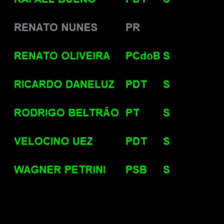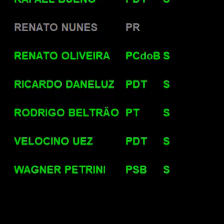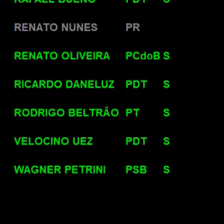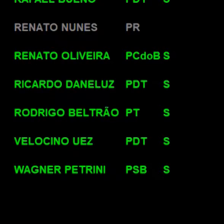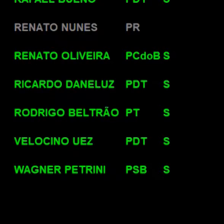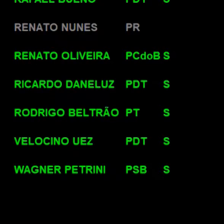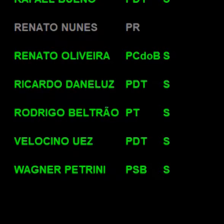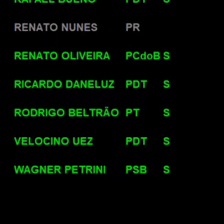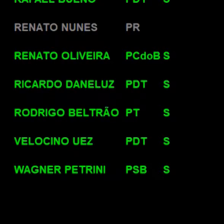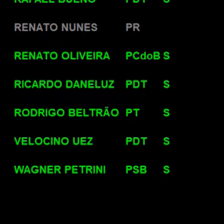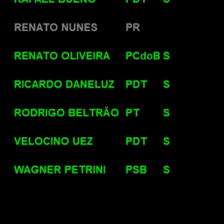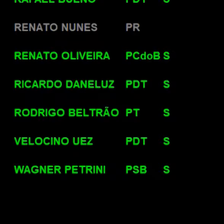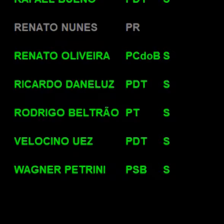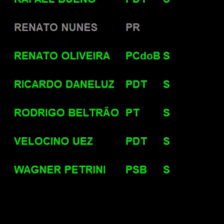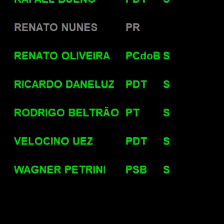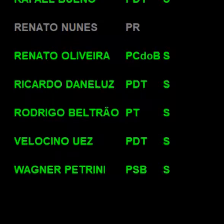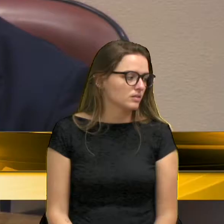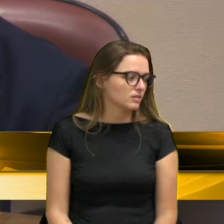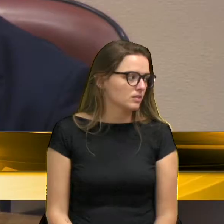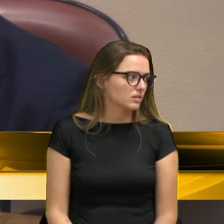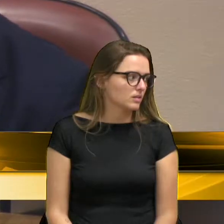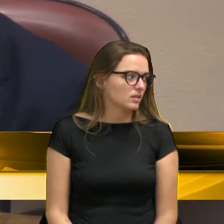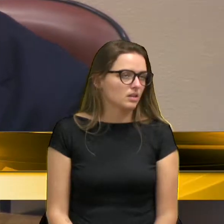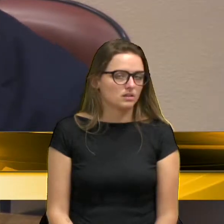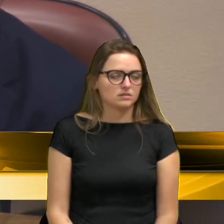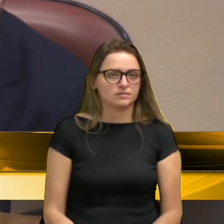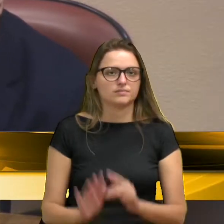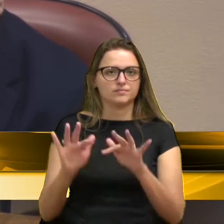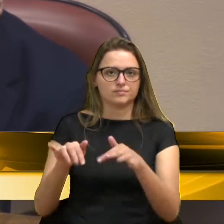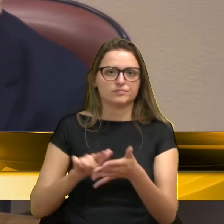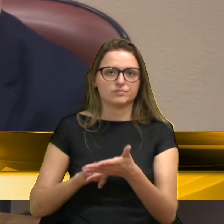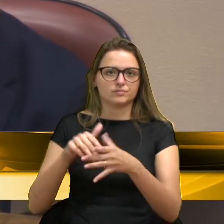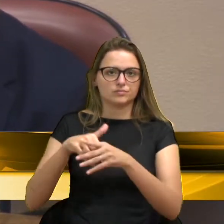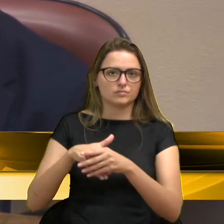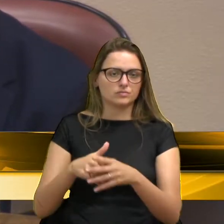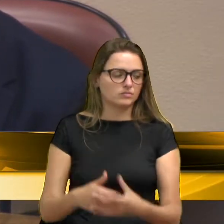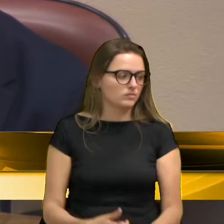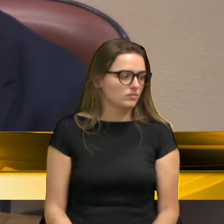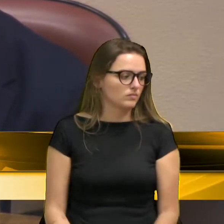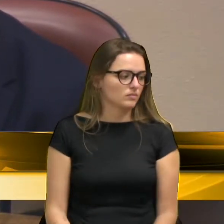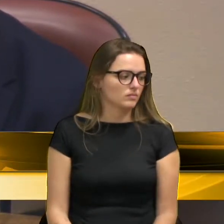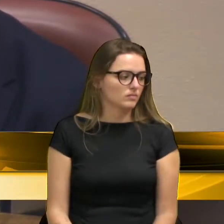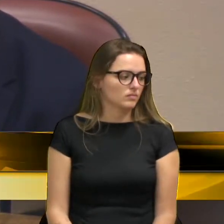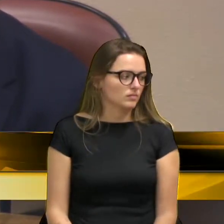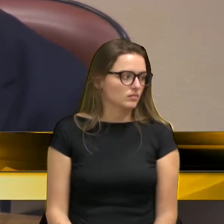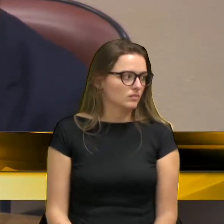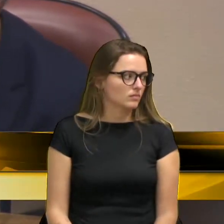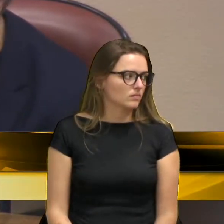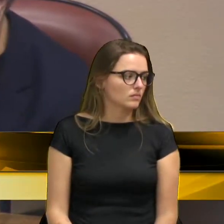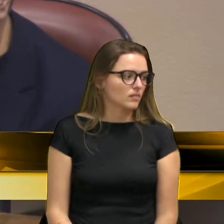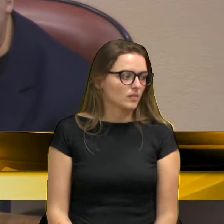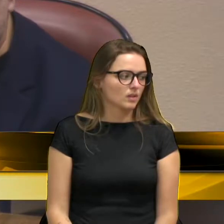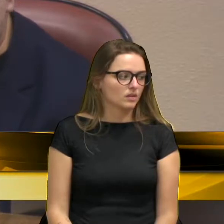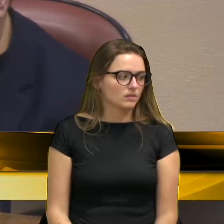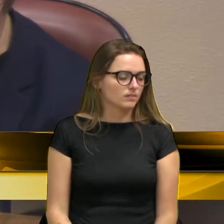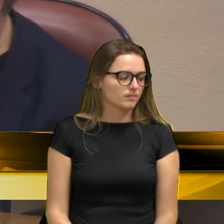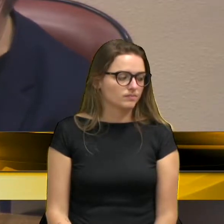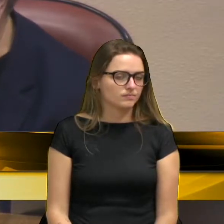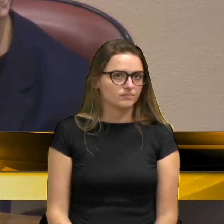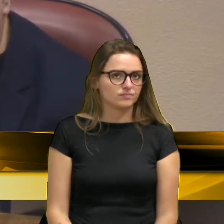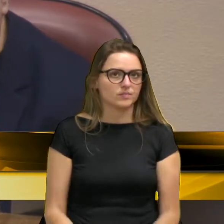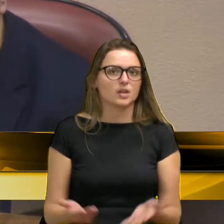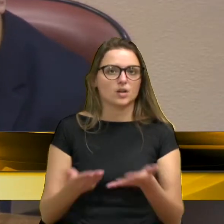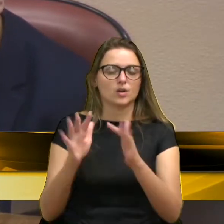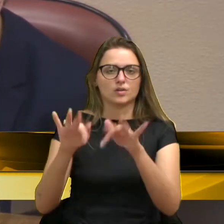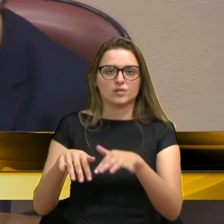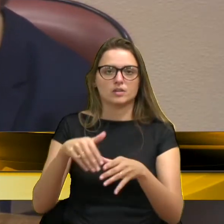Encerrado o registro dos votos, vereador Ed Carlos favorável, vereador Renato Nunes favorável.